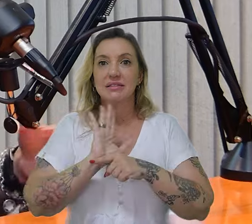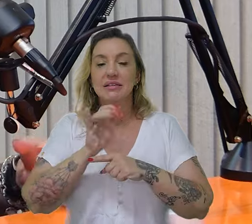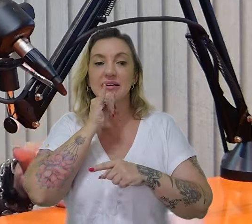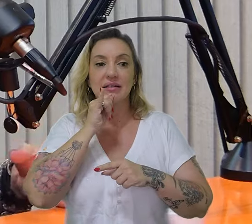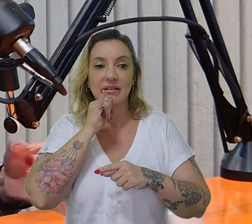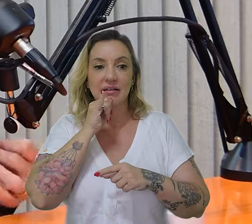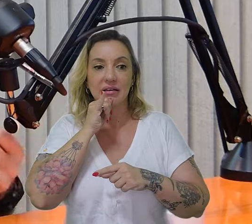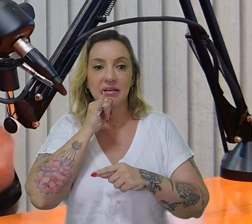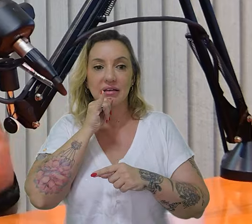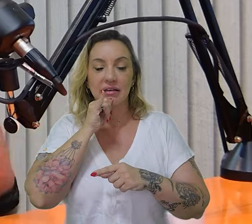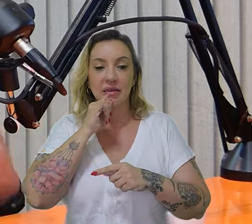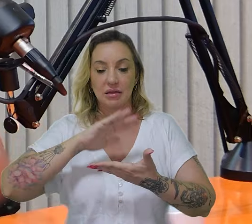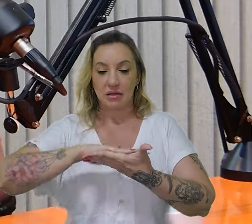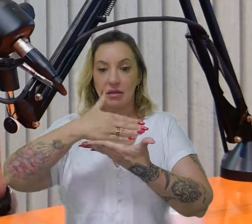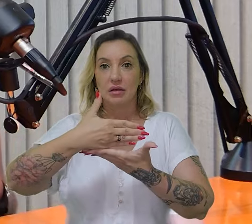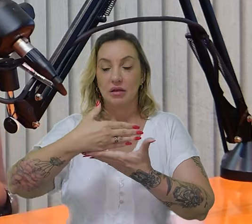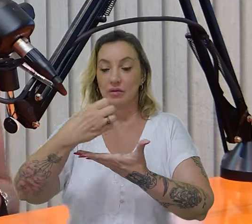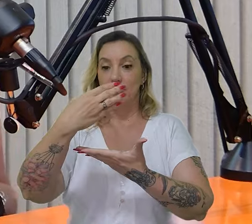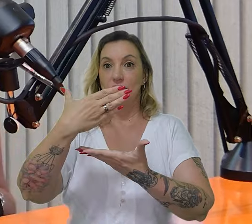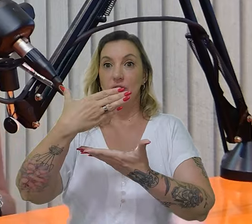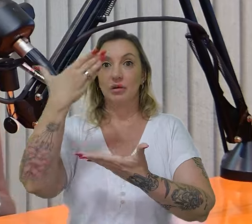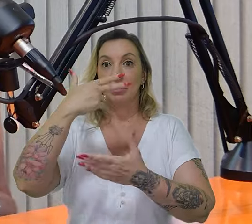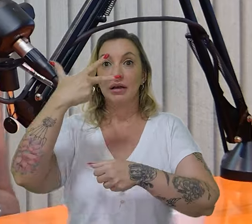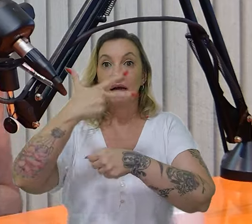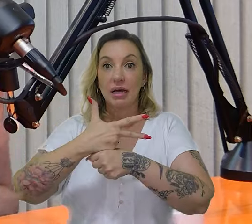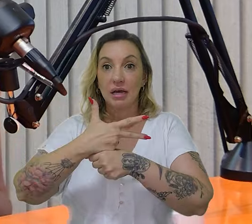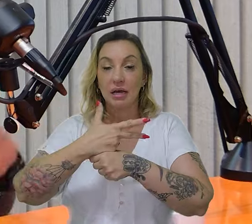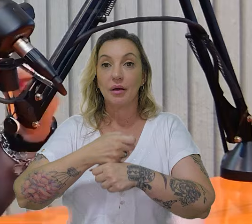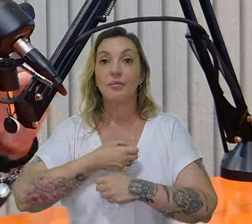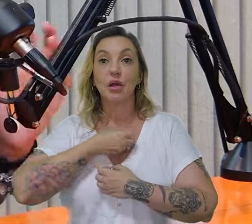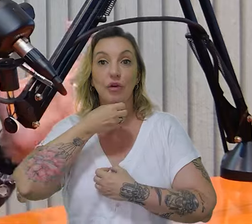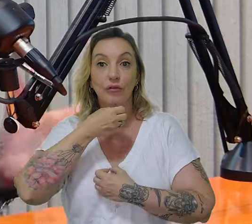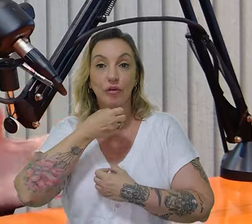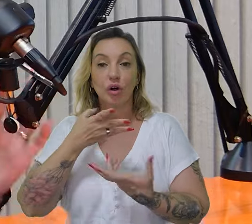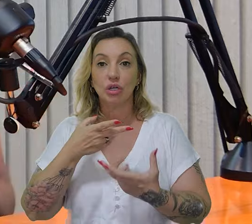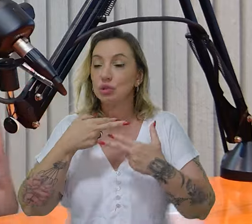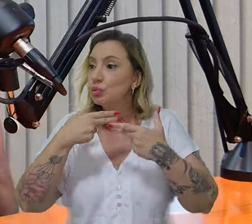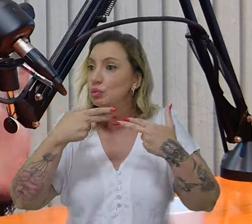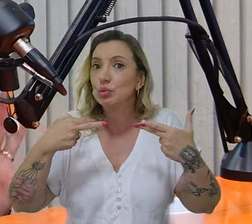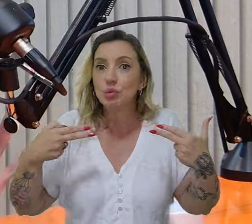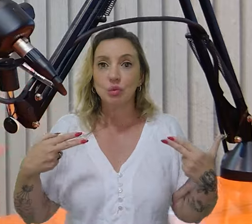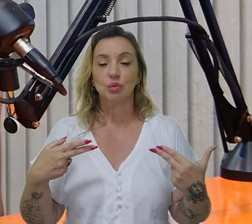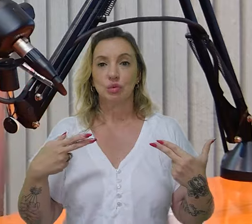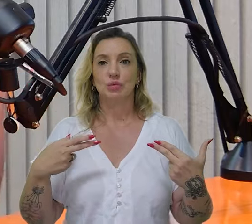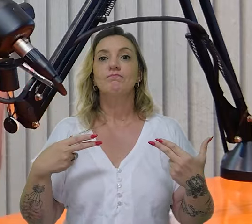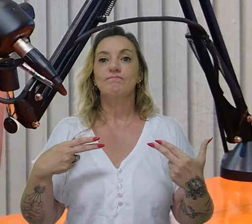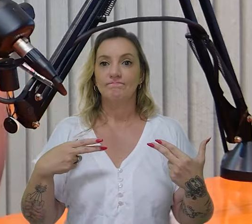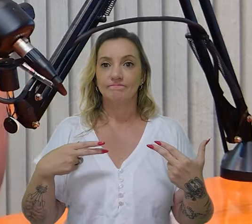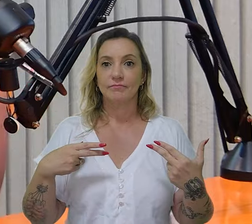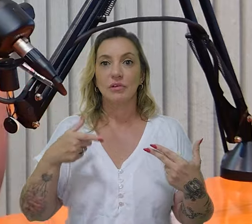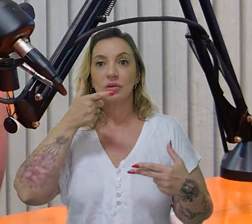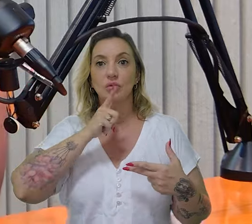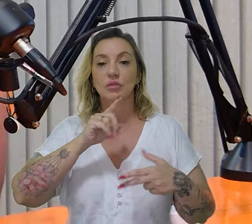eles recebem o Mac recebem filtros de luz recebem câmera recebem microfone eles recebem todo uma Parafernalha para